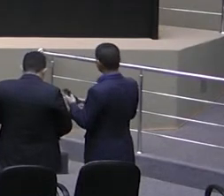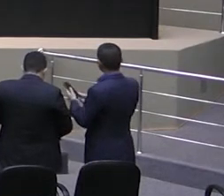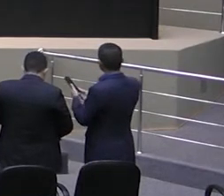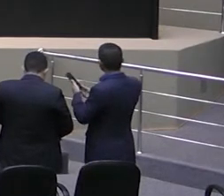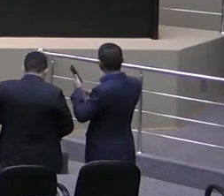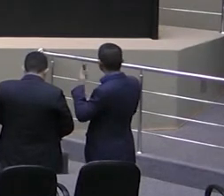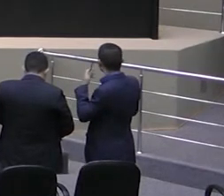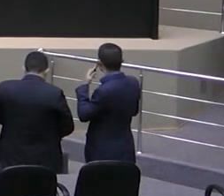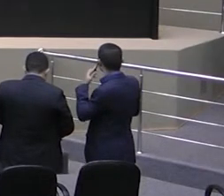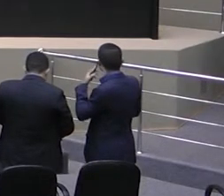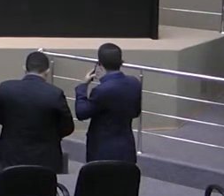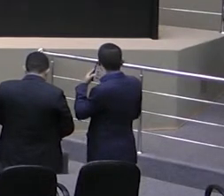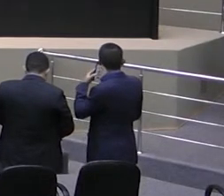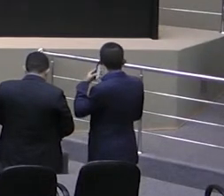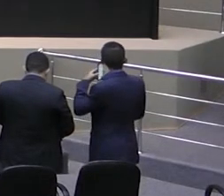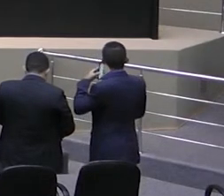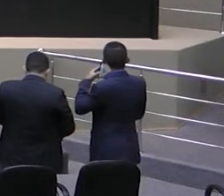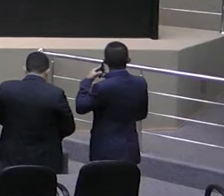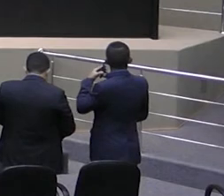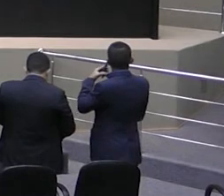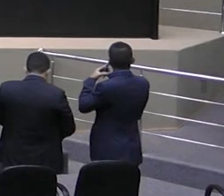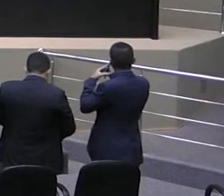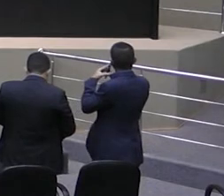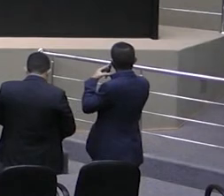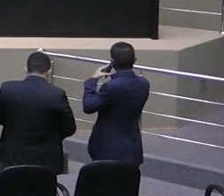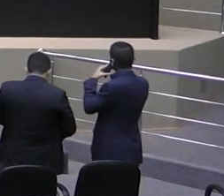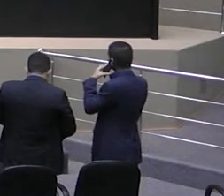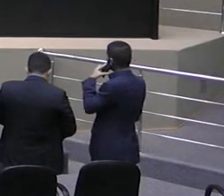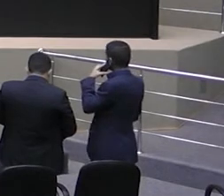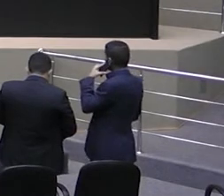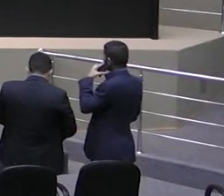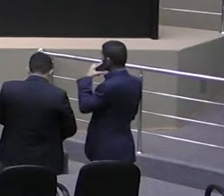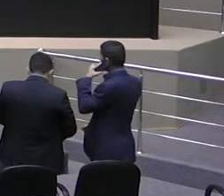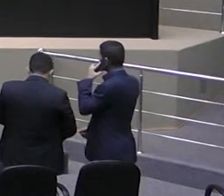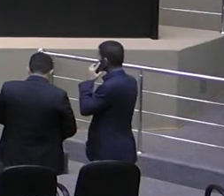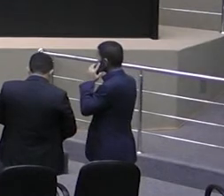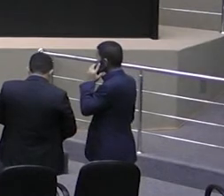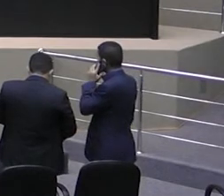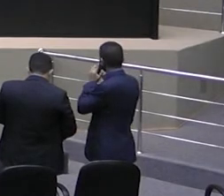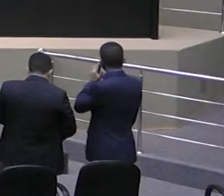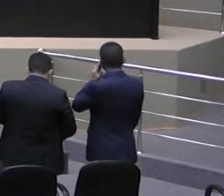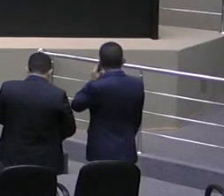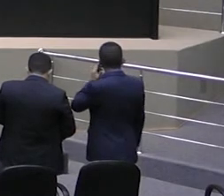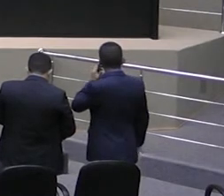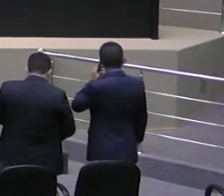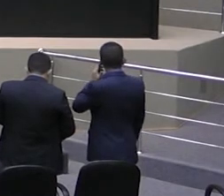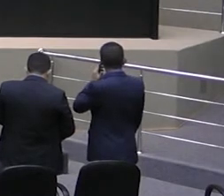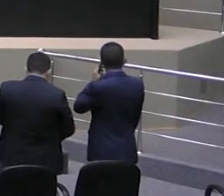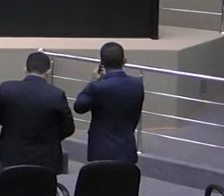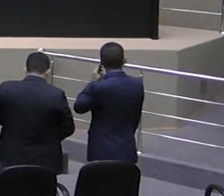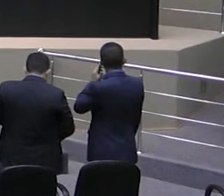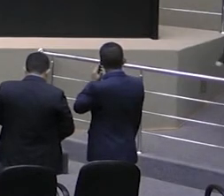de abril de 2019. Iniciaremos com o pequeno expediente.